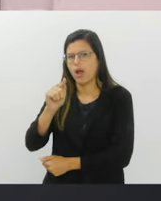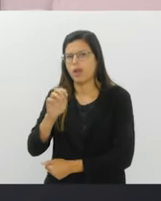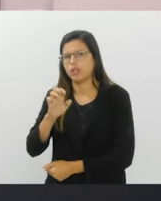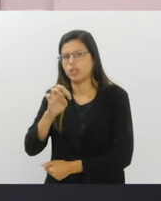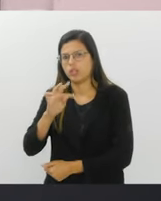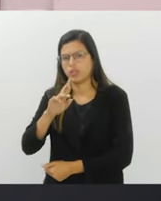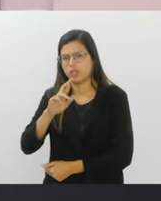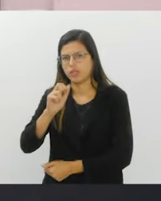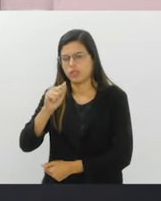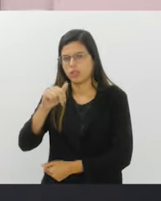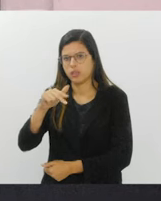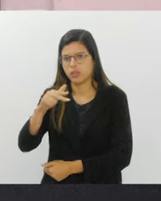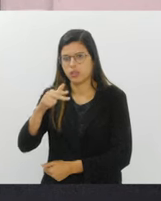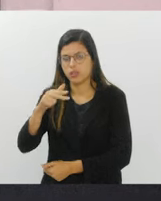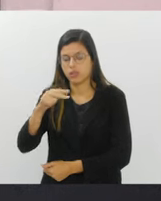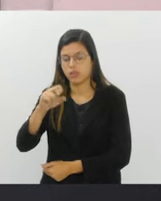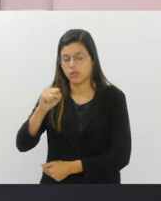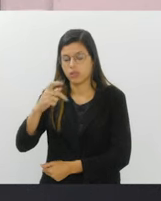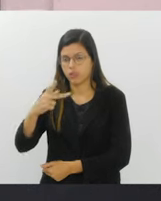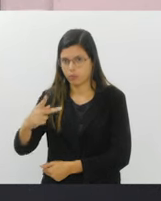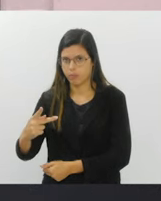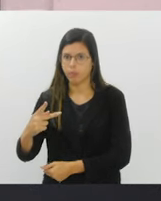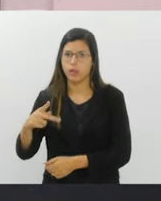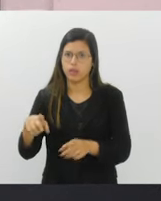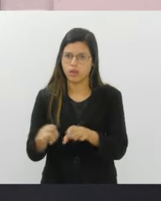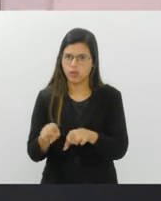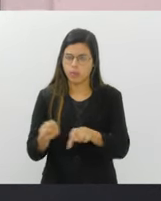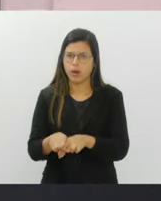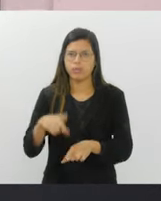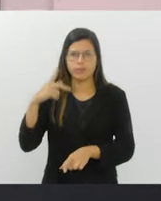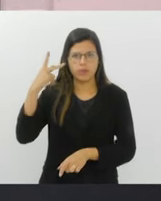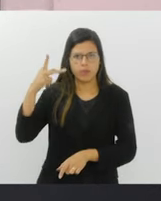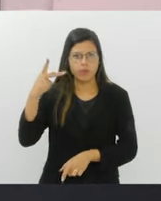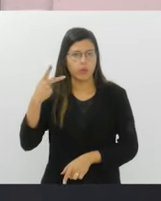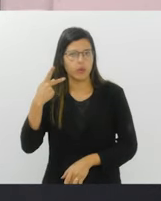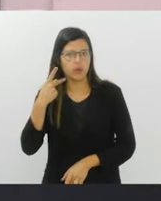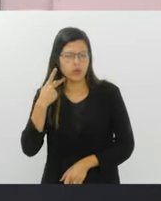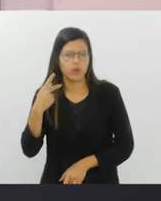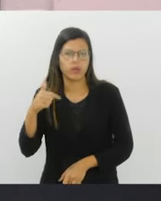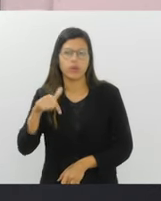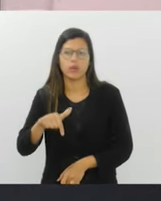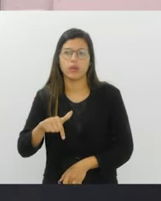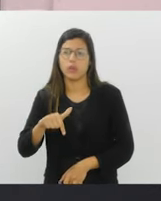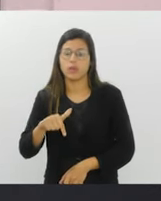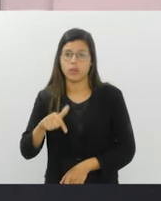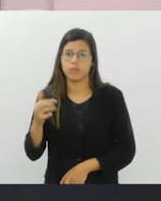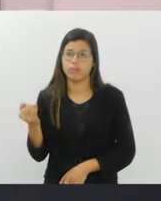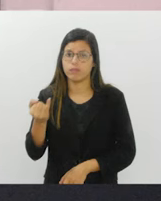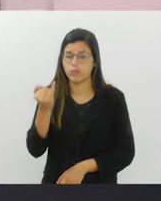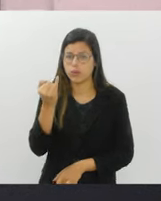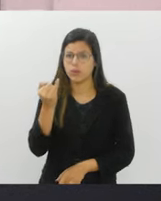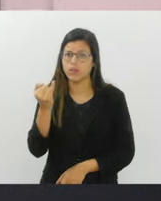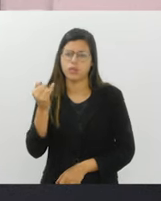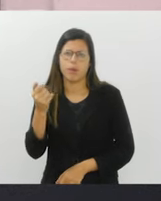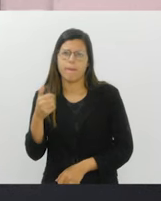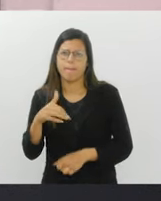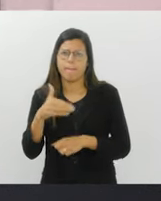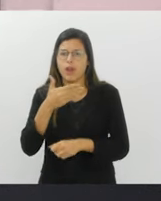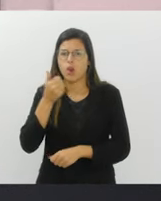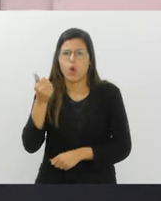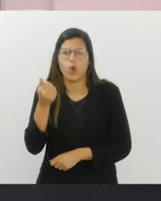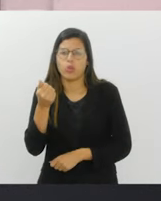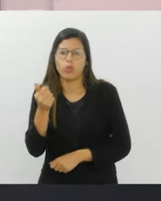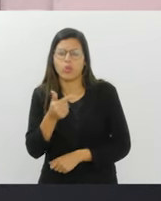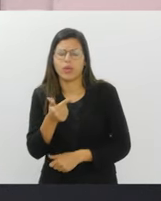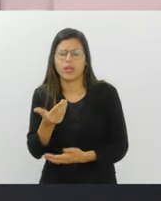Estado de Transporte, à Procuradoria do Geral do Estado, para que a gente ache uma saída. Porque é mais importante do que ficar apontando o dedo e arrumando briga,